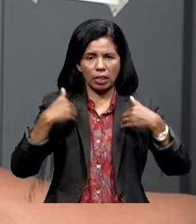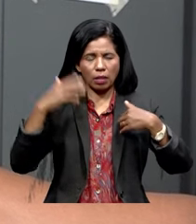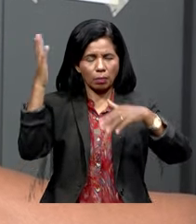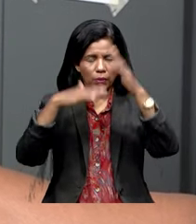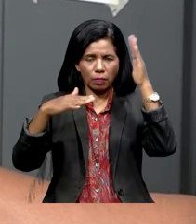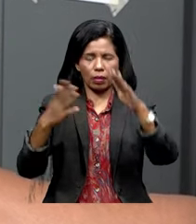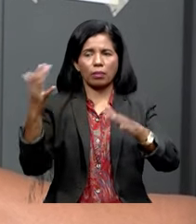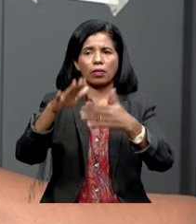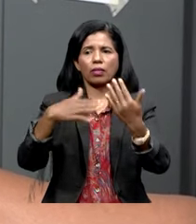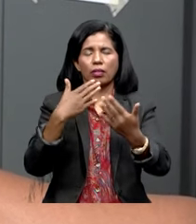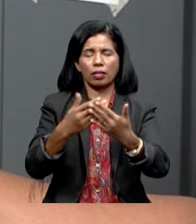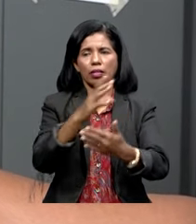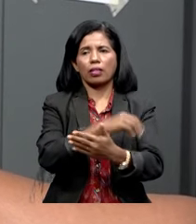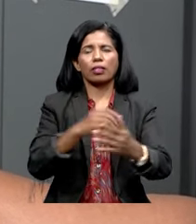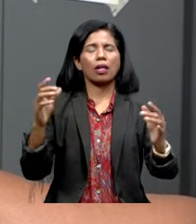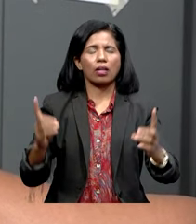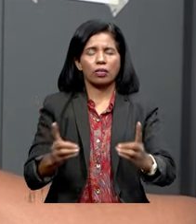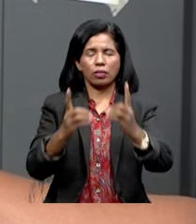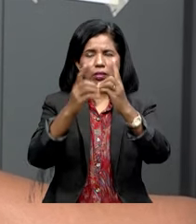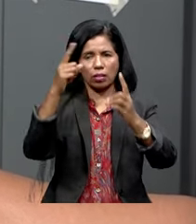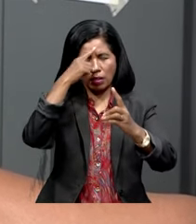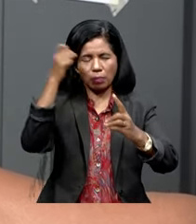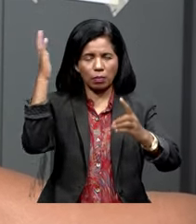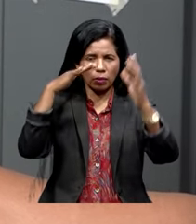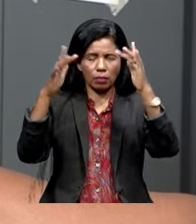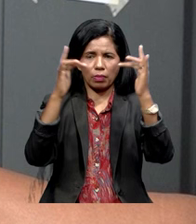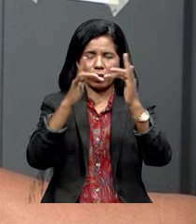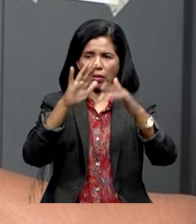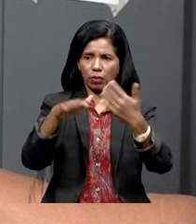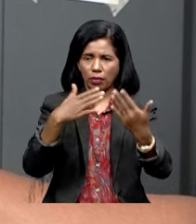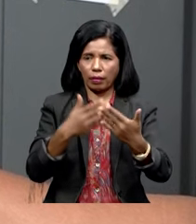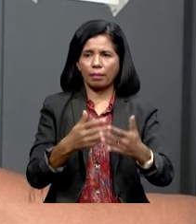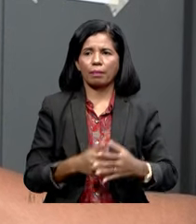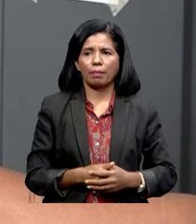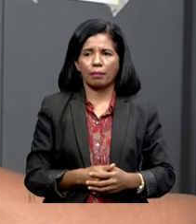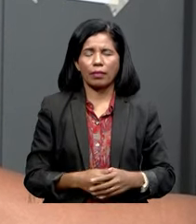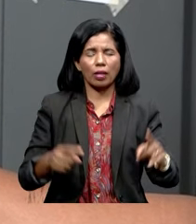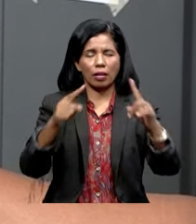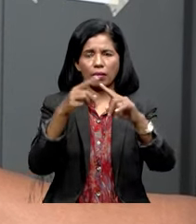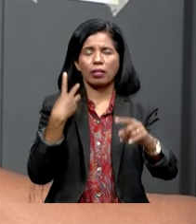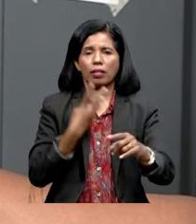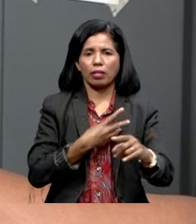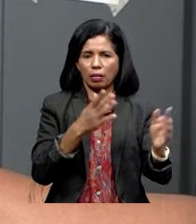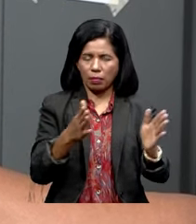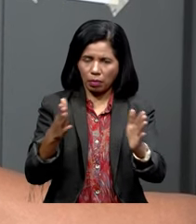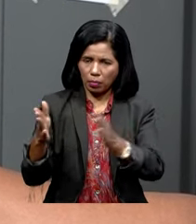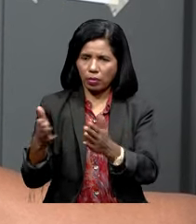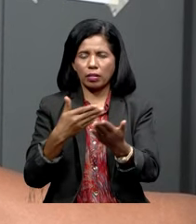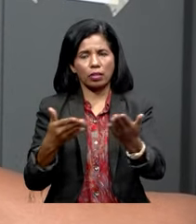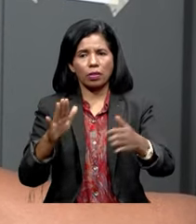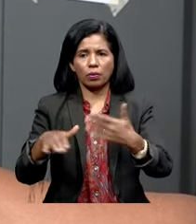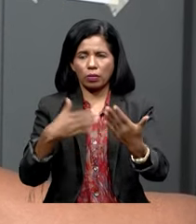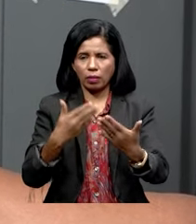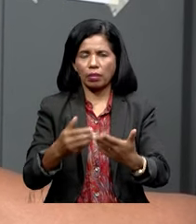que anteriormente ita enfrenta ona tama problema internet pa sirne então ba ita preparamos equipamento sira ne